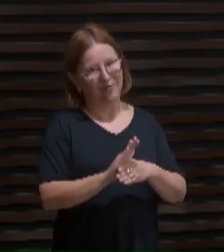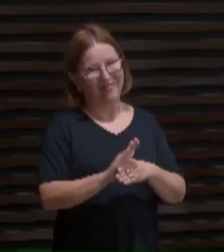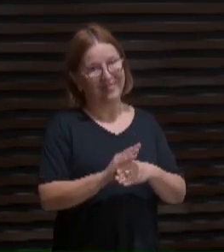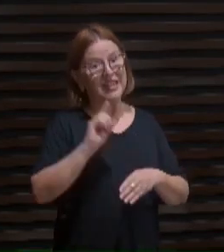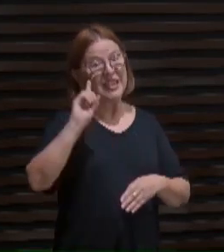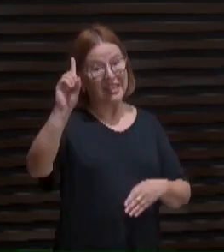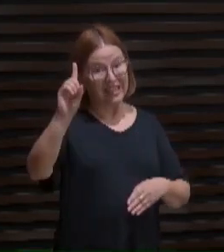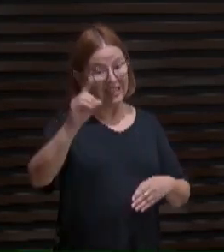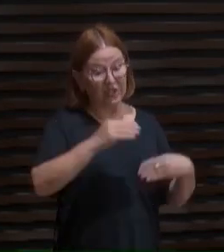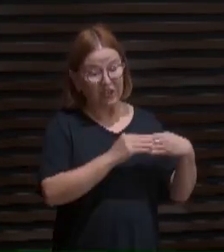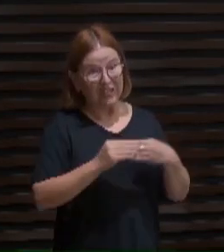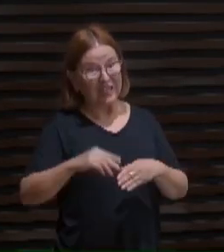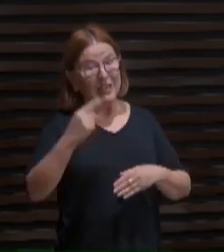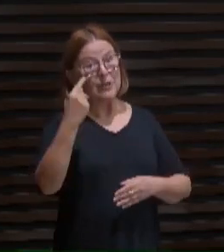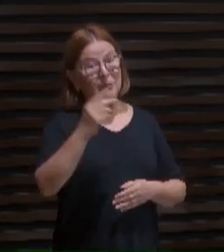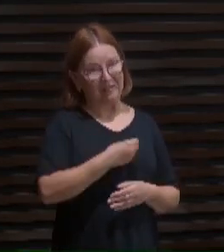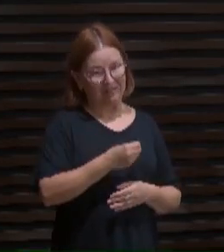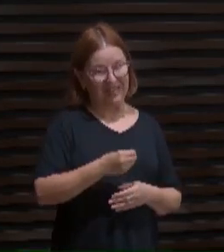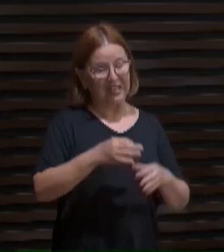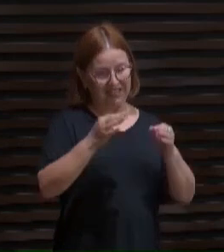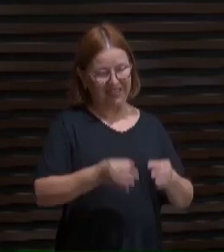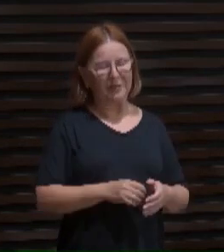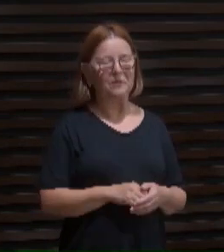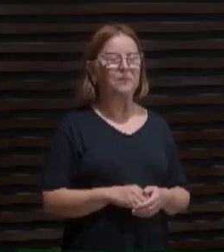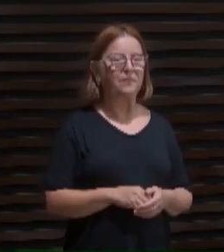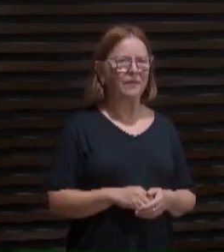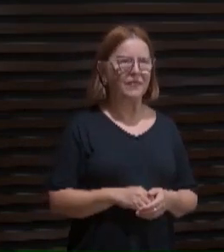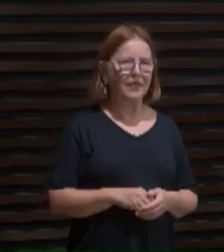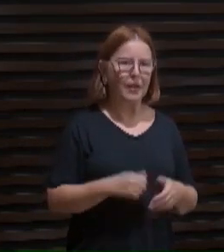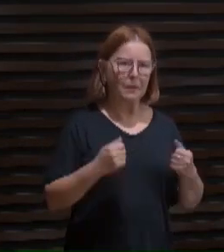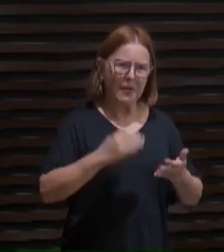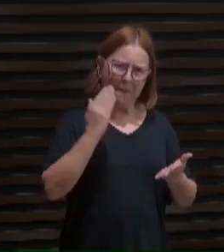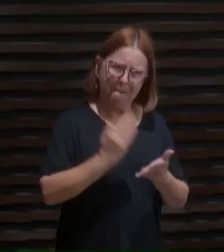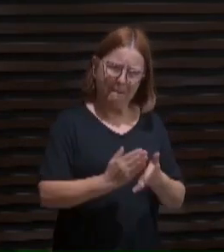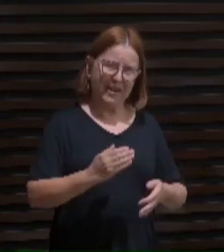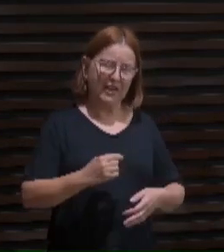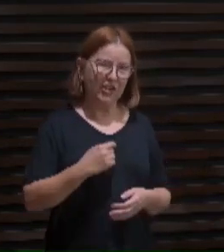eu estou em evidência, em que eu sou o papel principal.